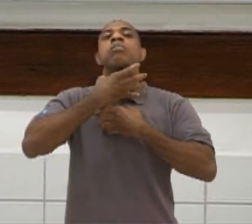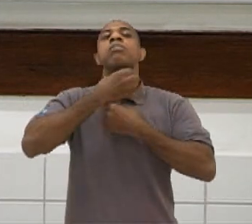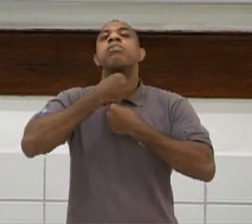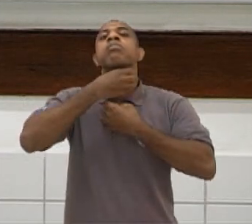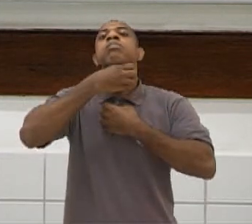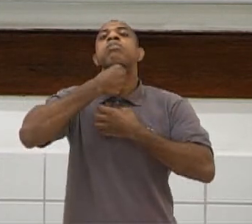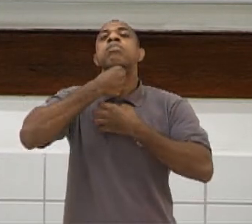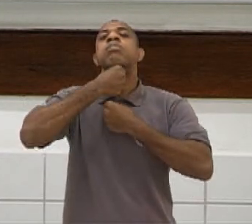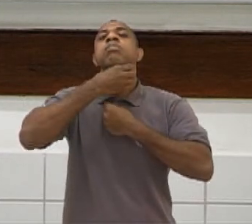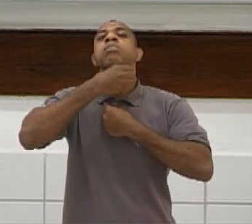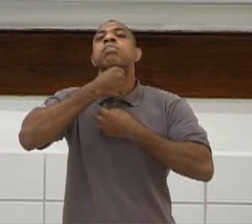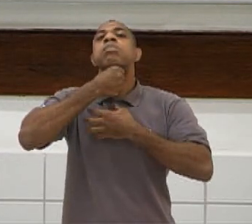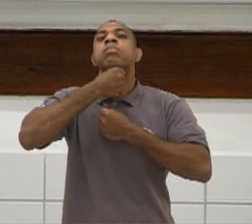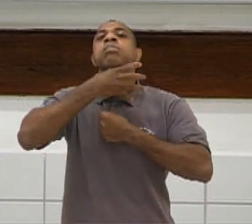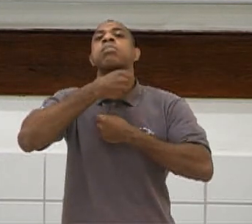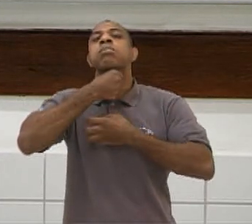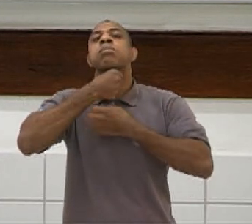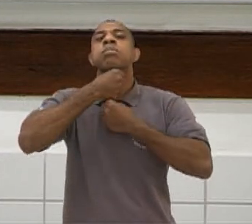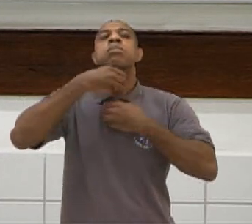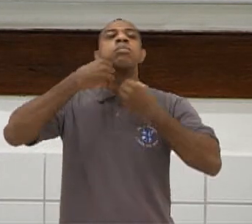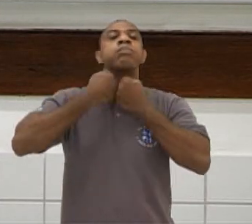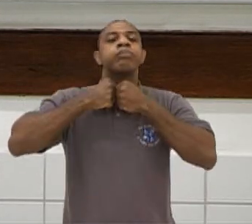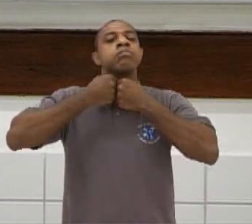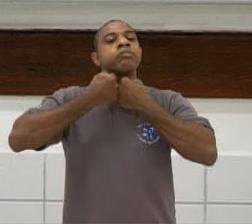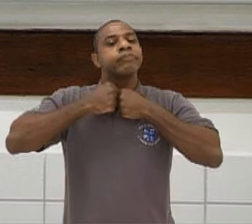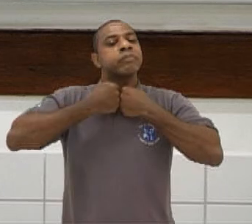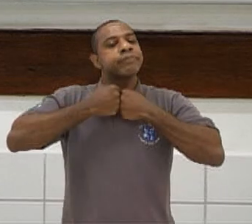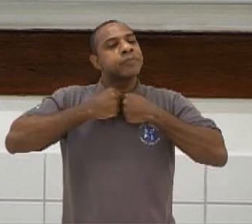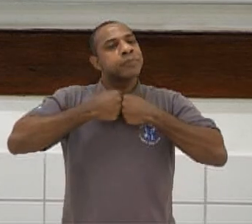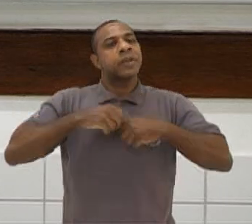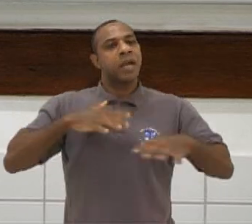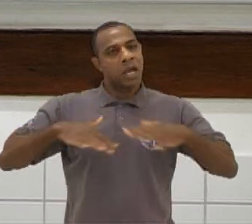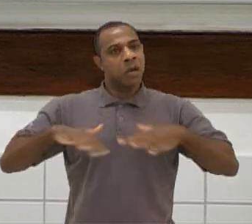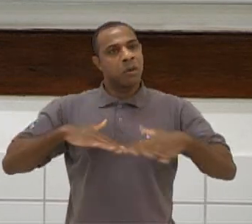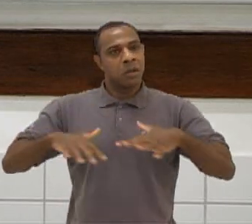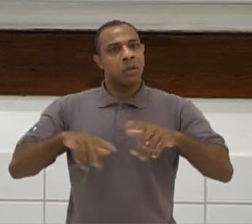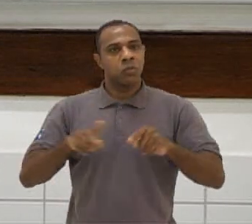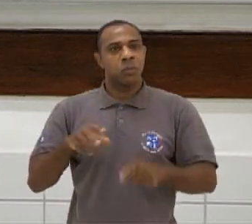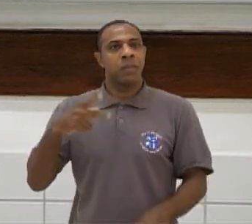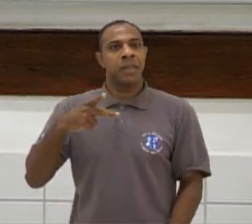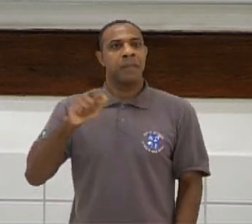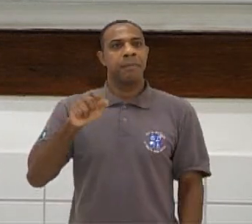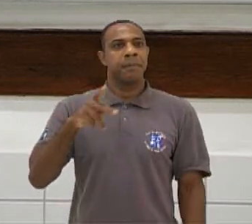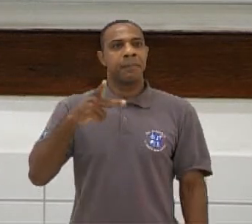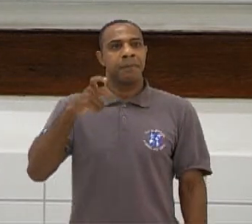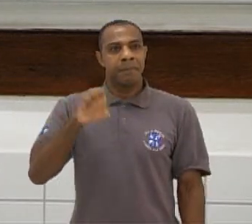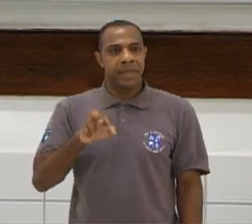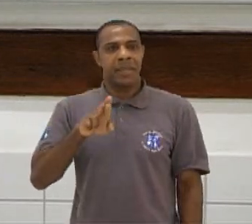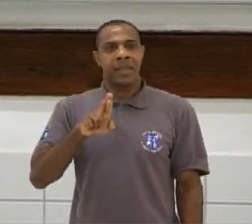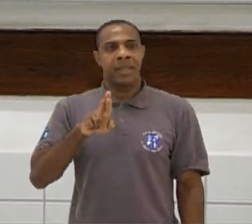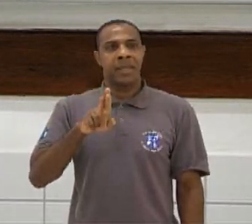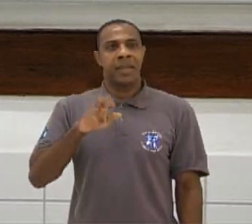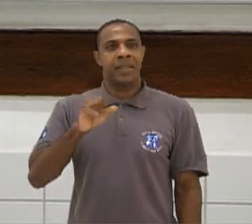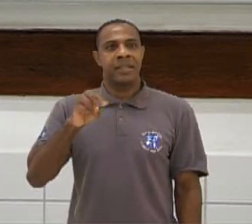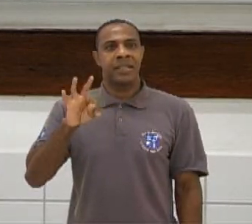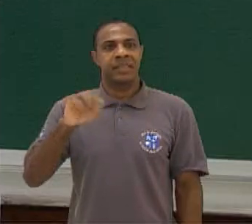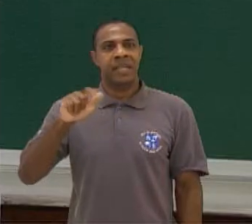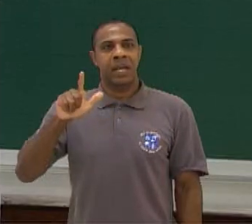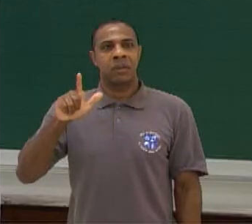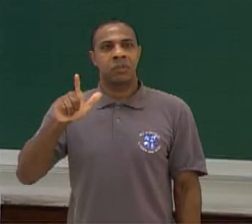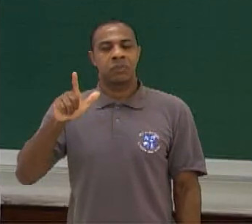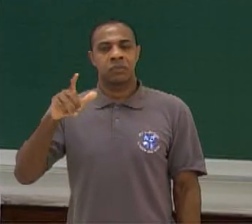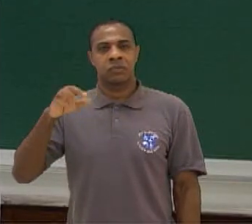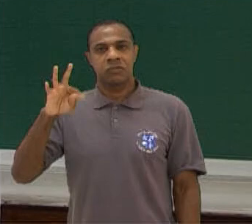o alimento ele vai sendo direcionado para o seu estômago. Isso é um movimento peristáltico, como a gente pode analisar aqui na figura.